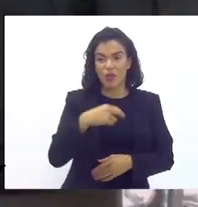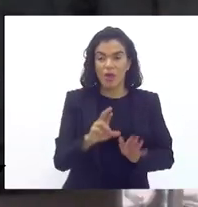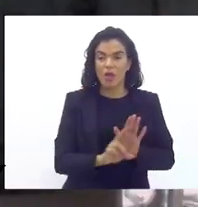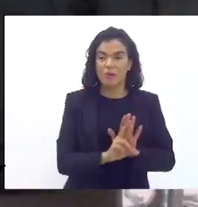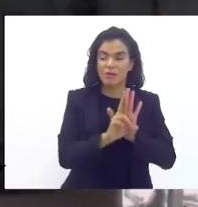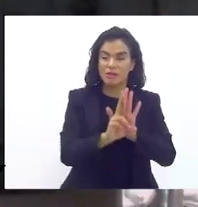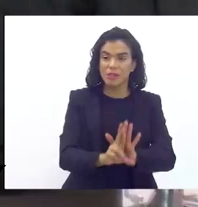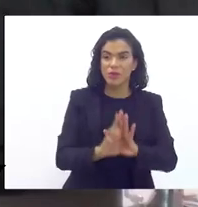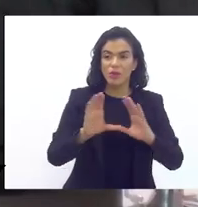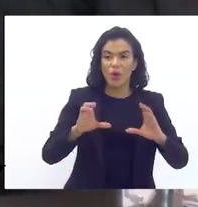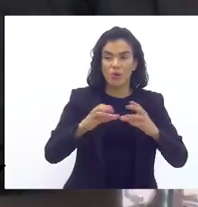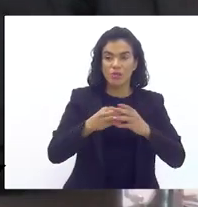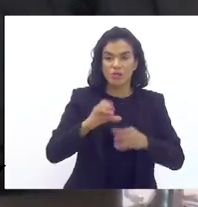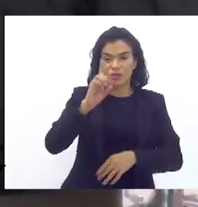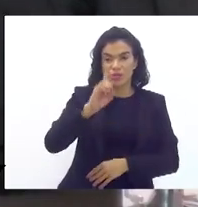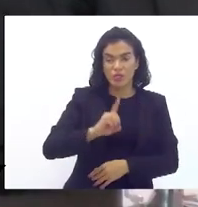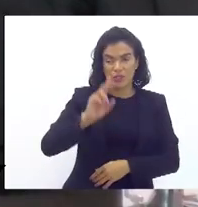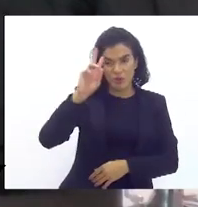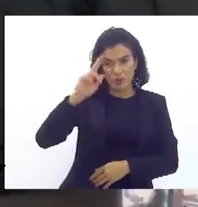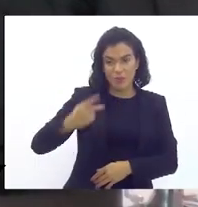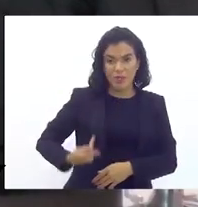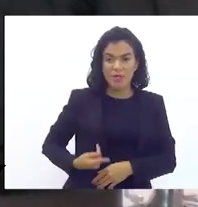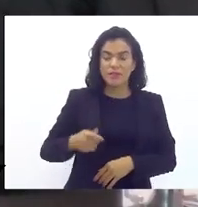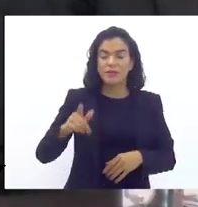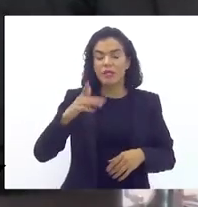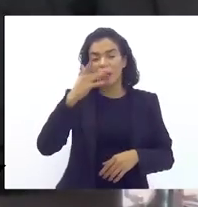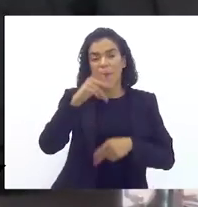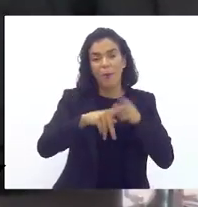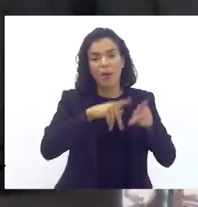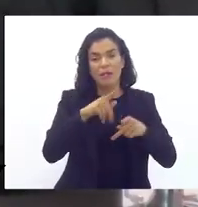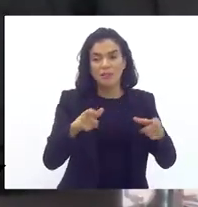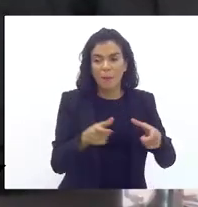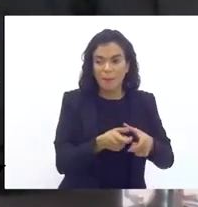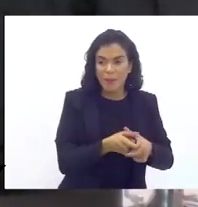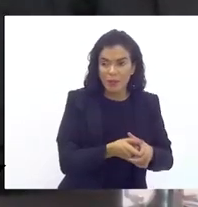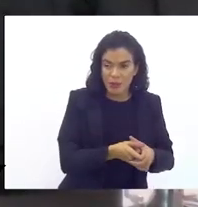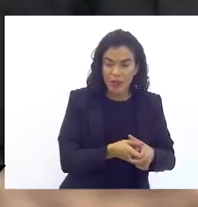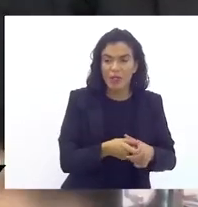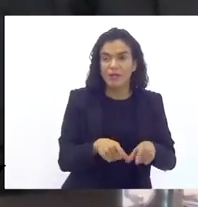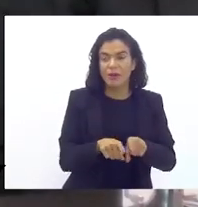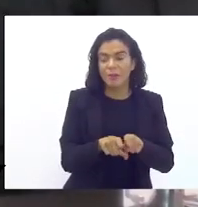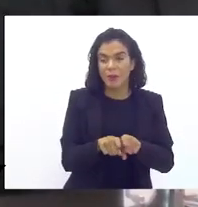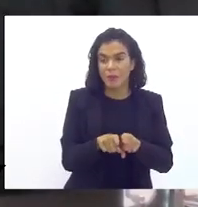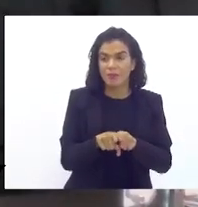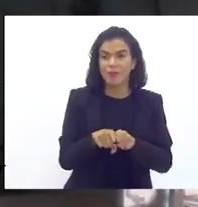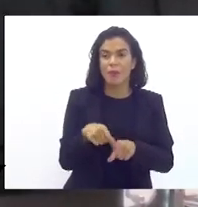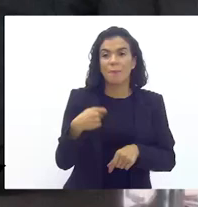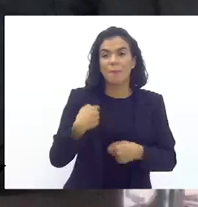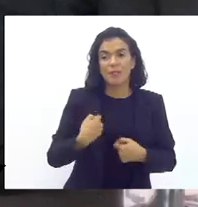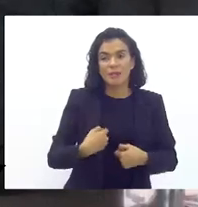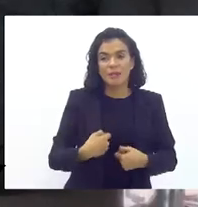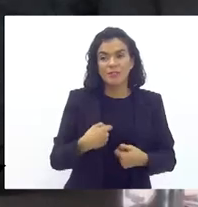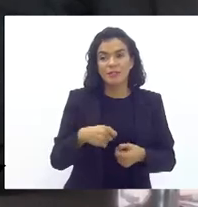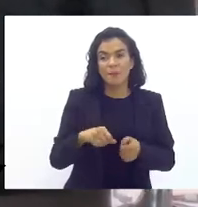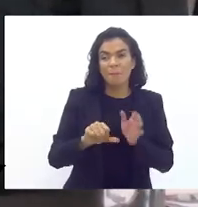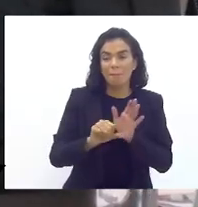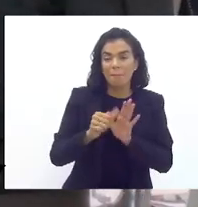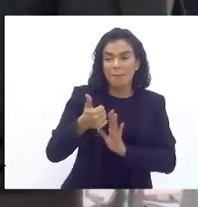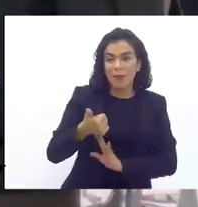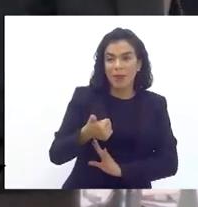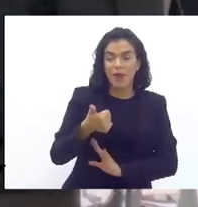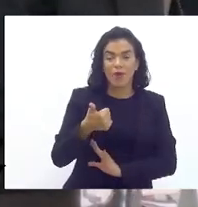e minorias e nesse recorte eu acho que a gente precisa primeiro fazer uma fala de